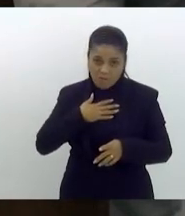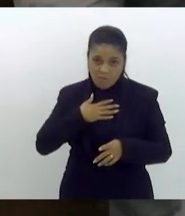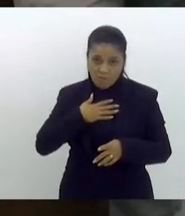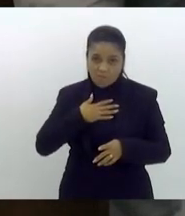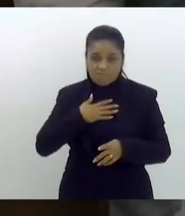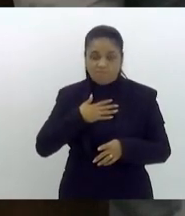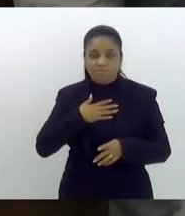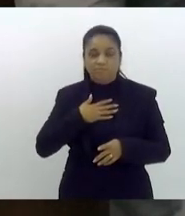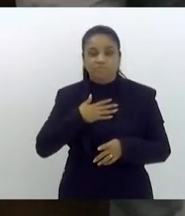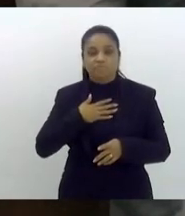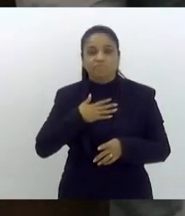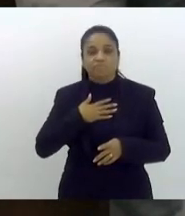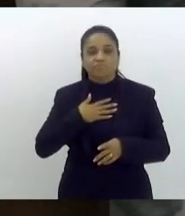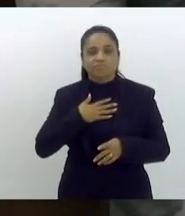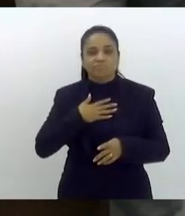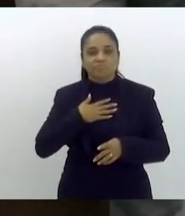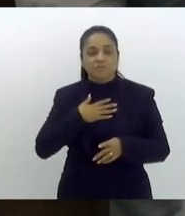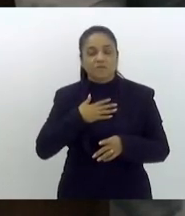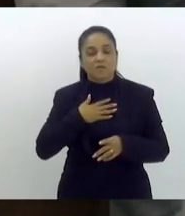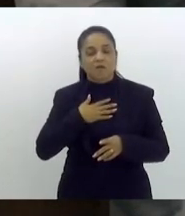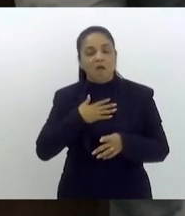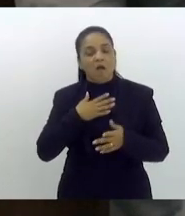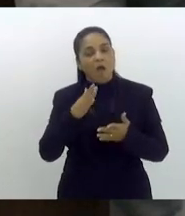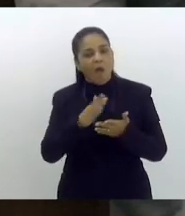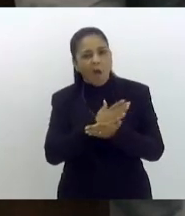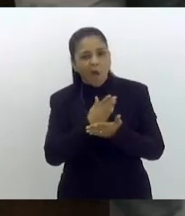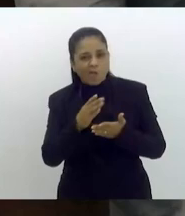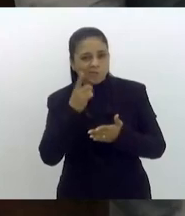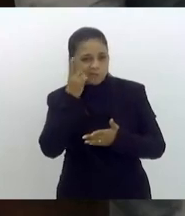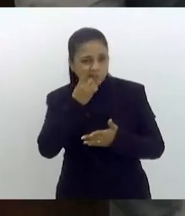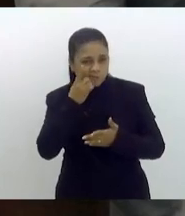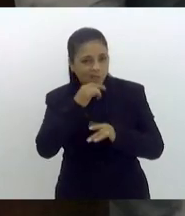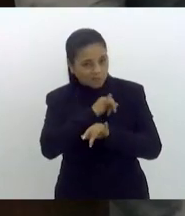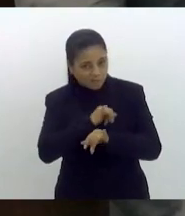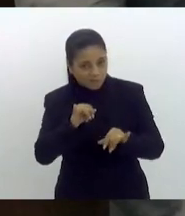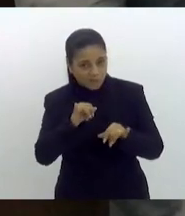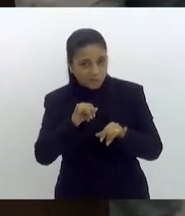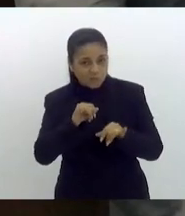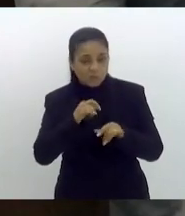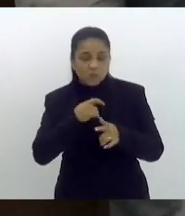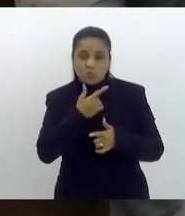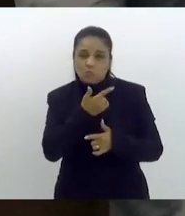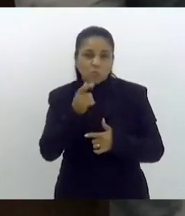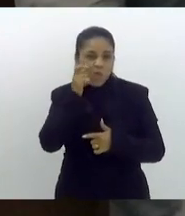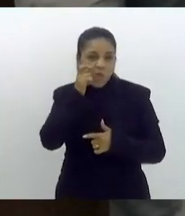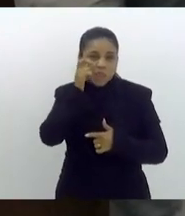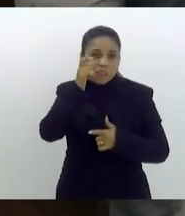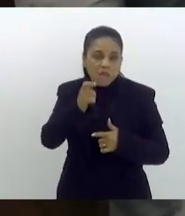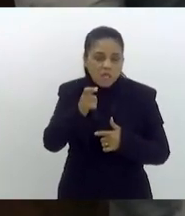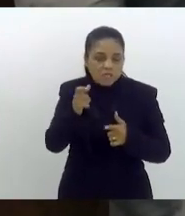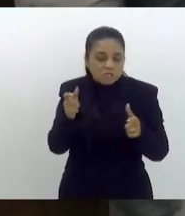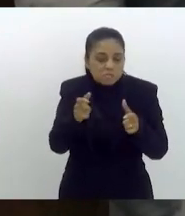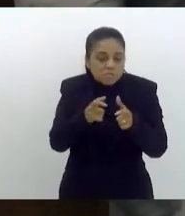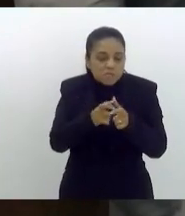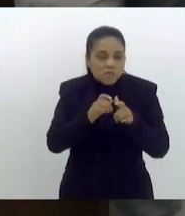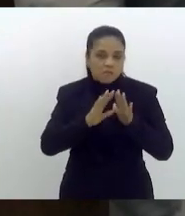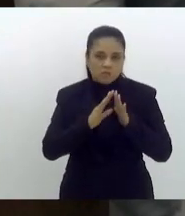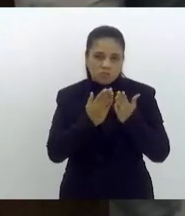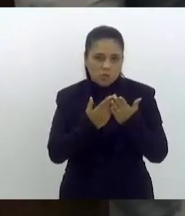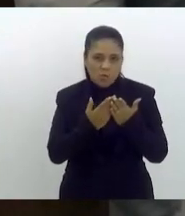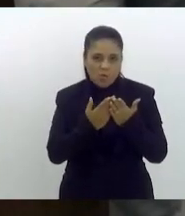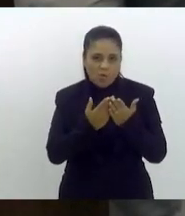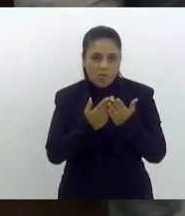é Como disse alguns aqui disseram né que não há interesse das pequenas escolas assim